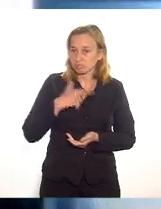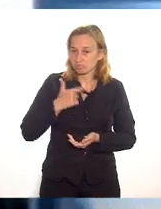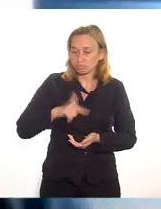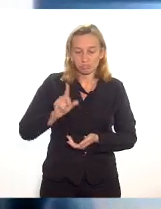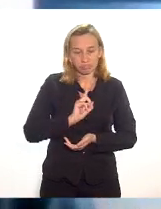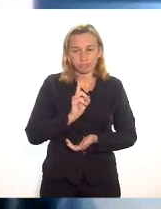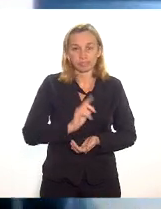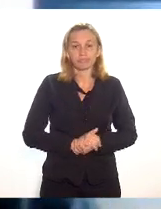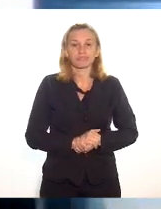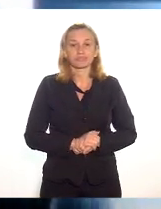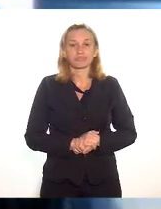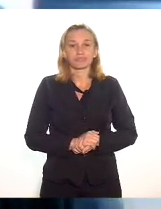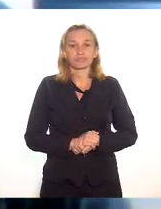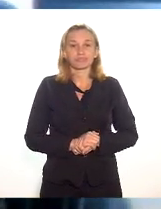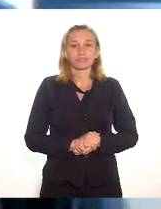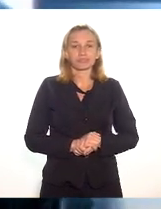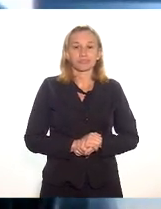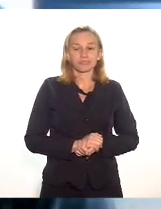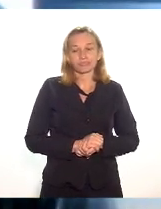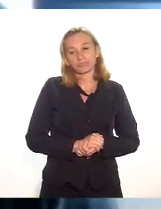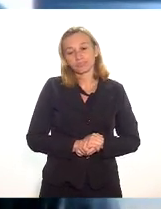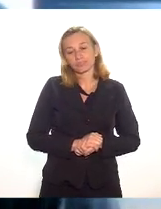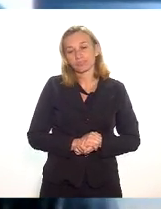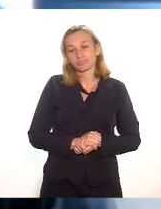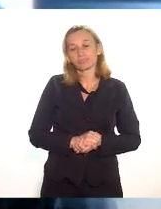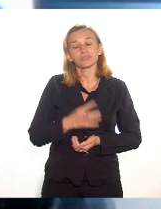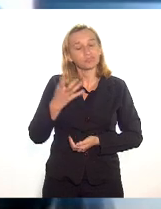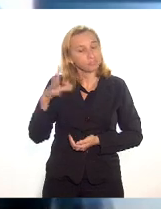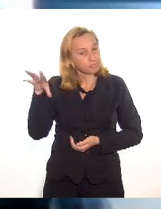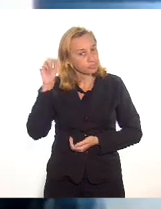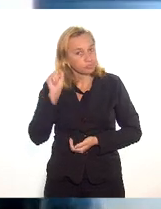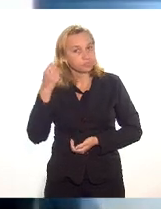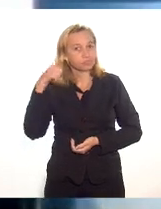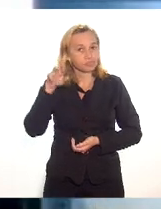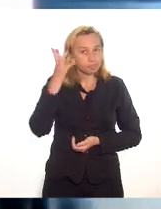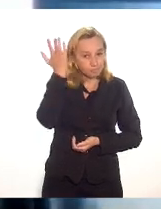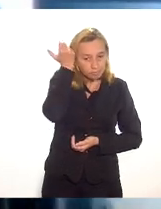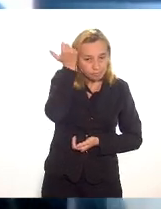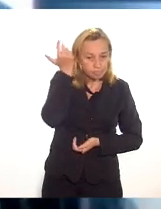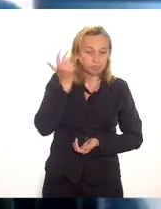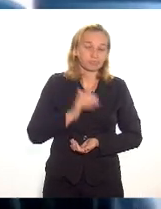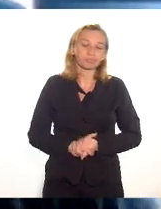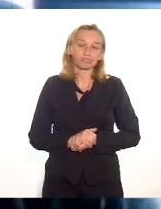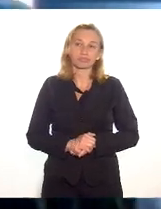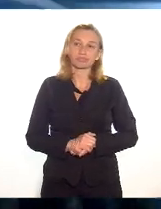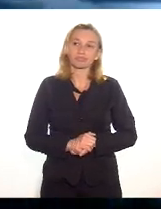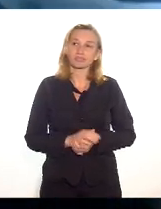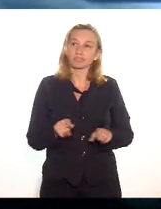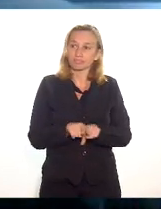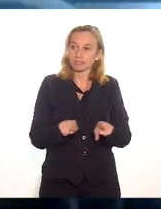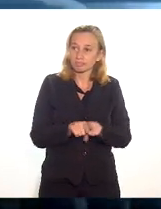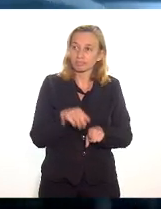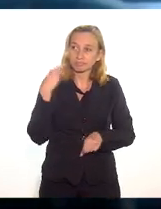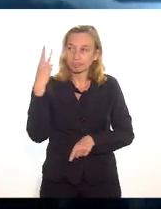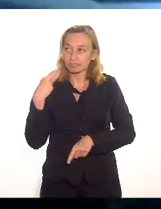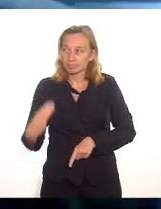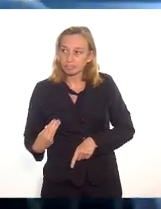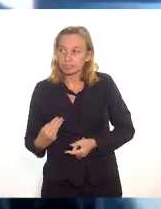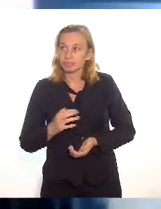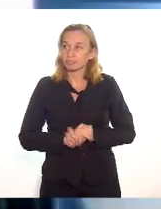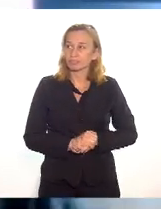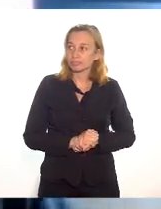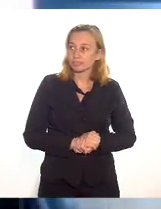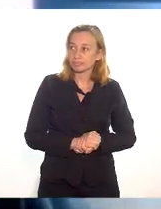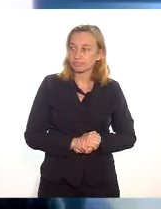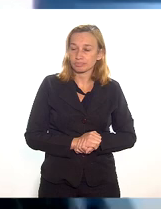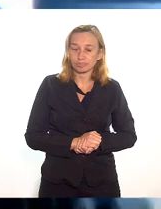né? Ouvi Eliomar Coelho, meu companheiro, ouvi Mônica Francisco, Zeidan,